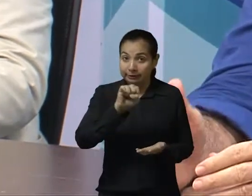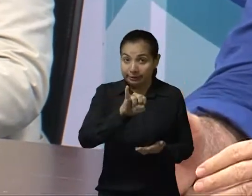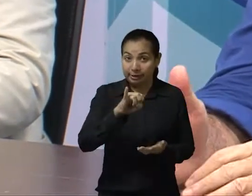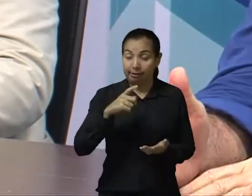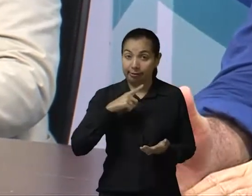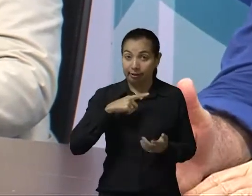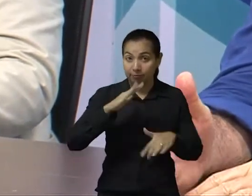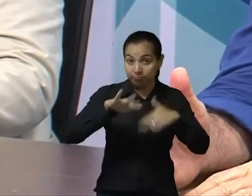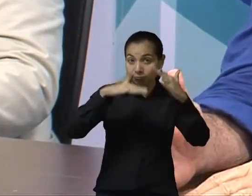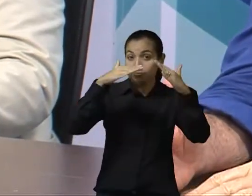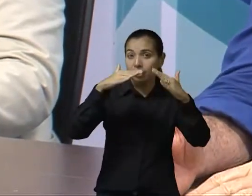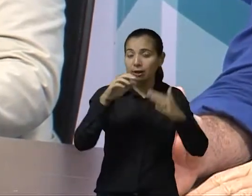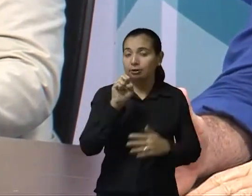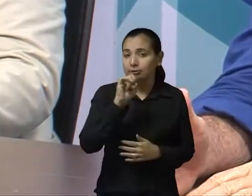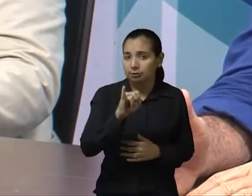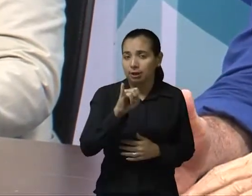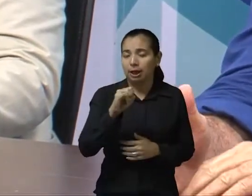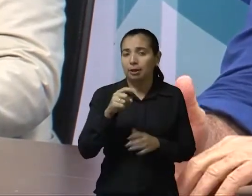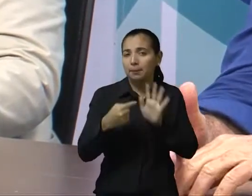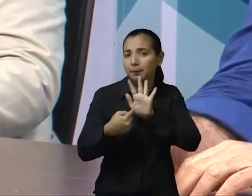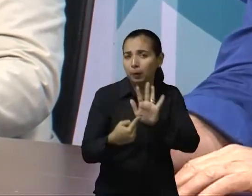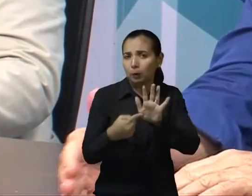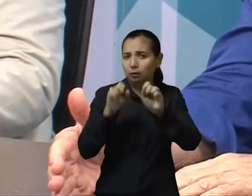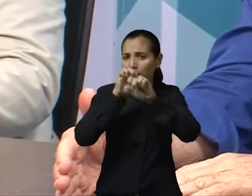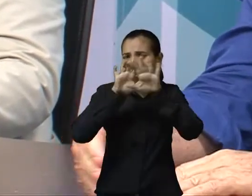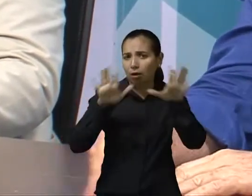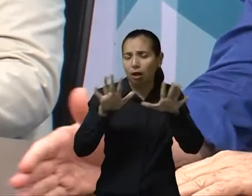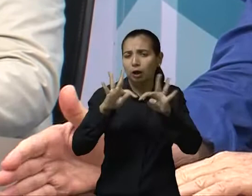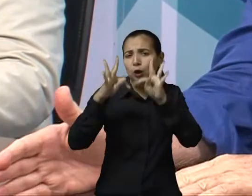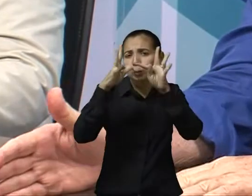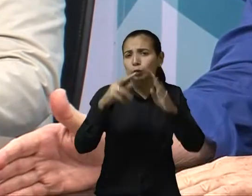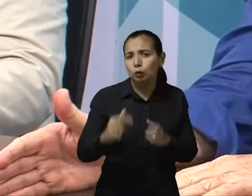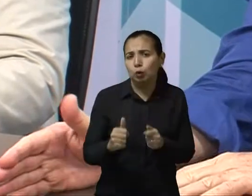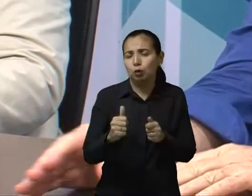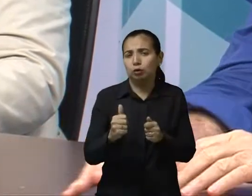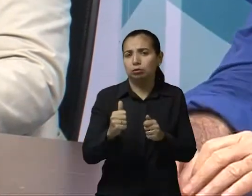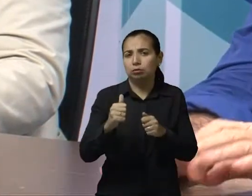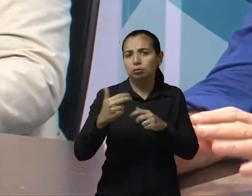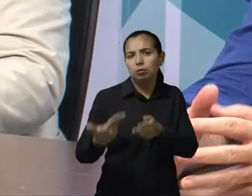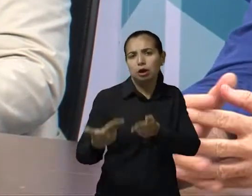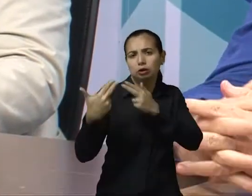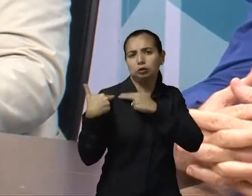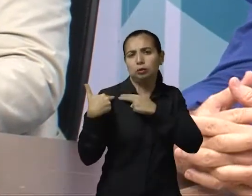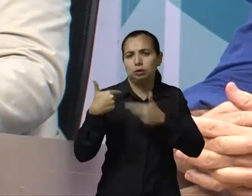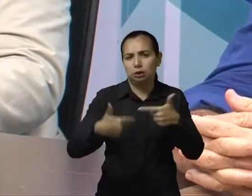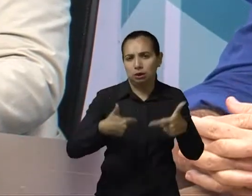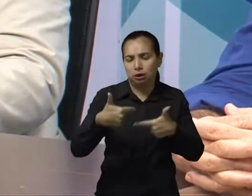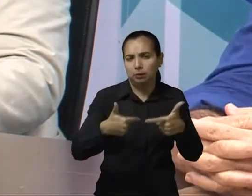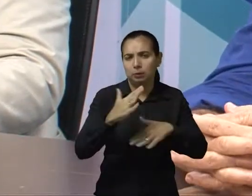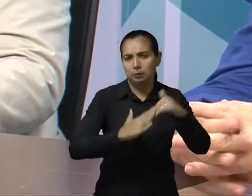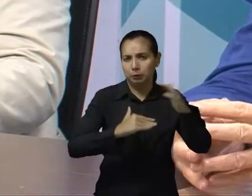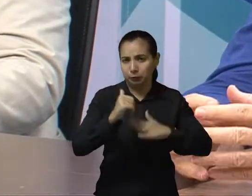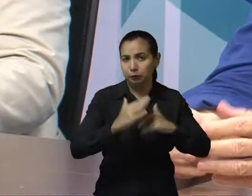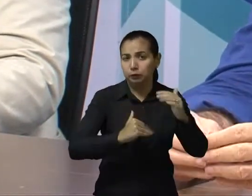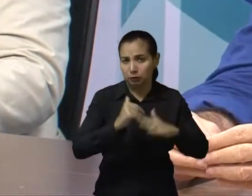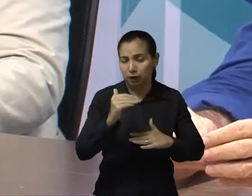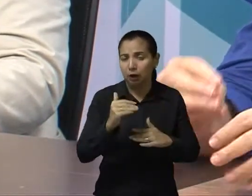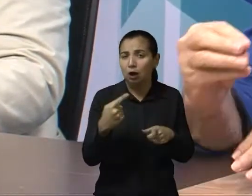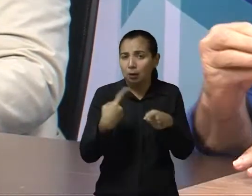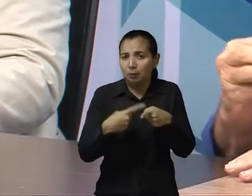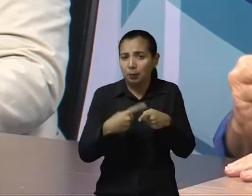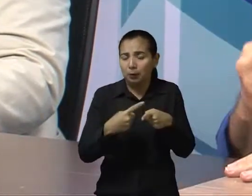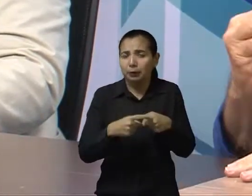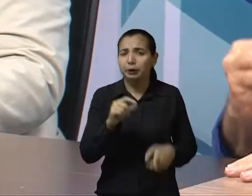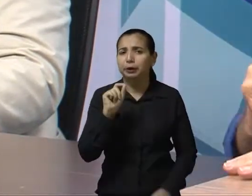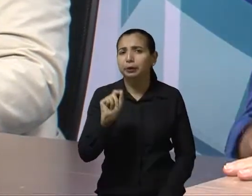na medida que deixasse muito clara toda a inserção desses profissionais. Eu sou muito a favor que não necessariamente